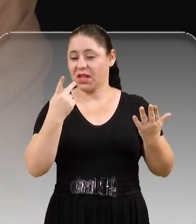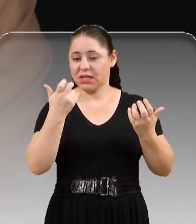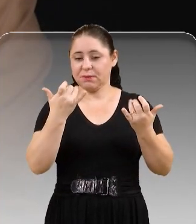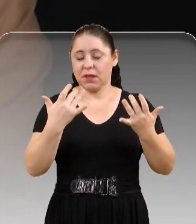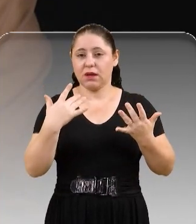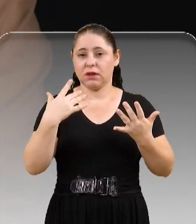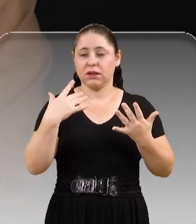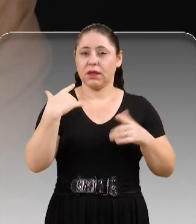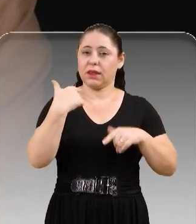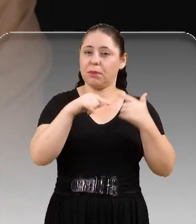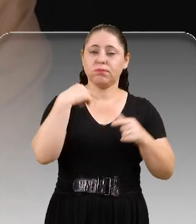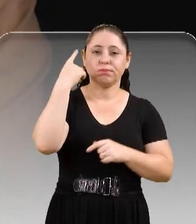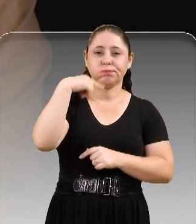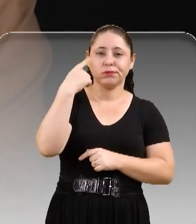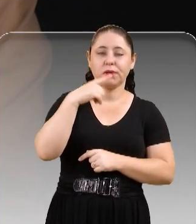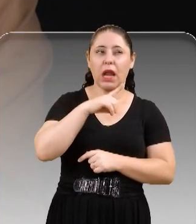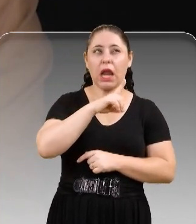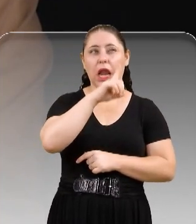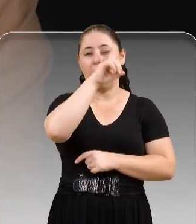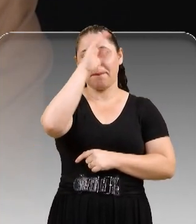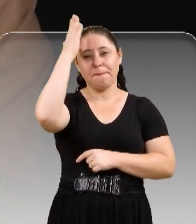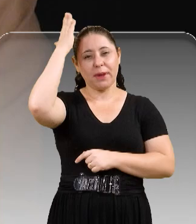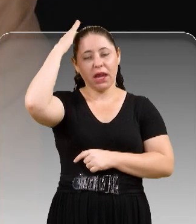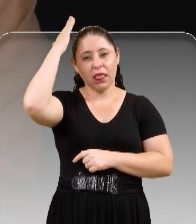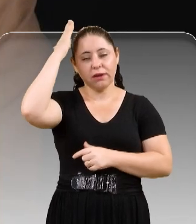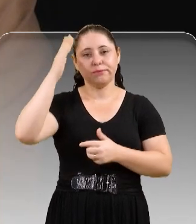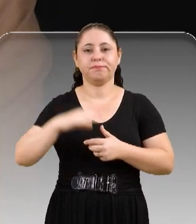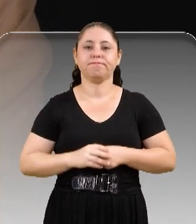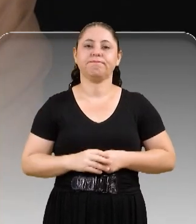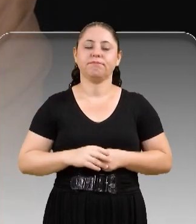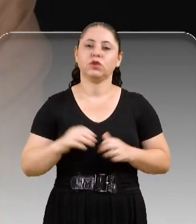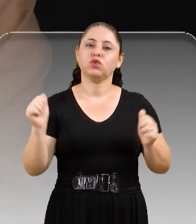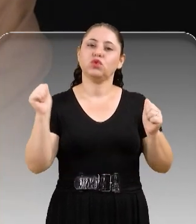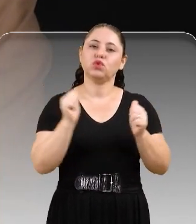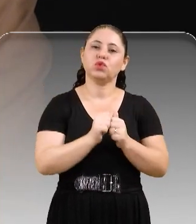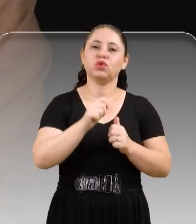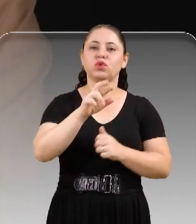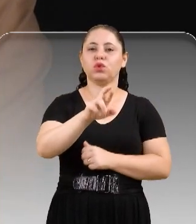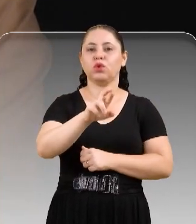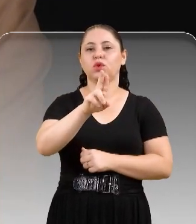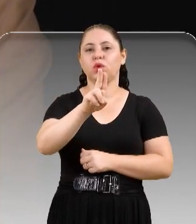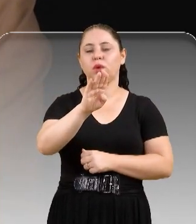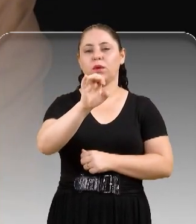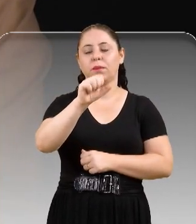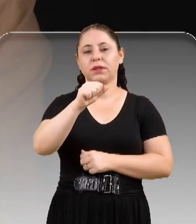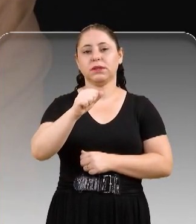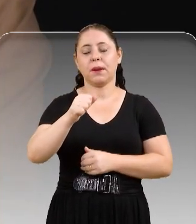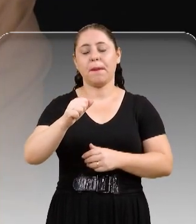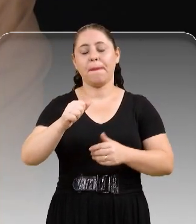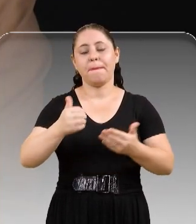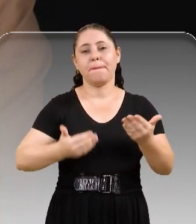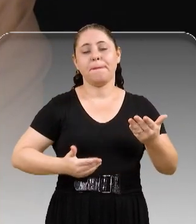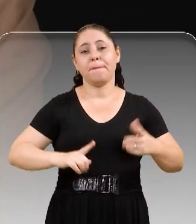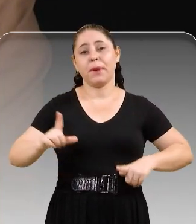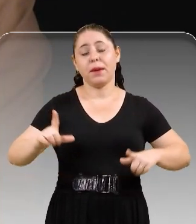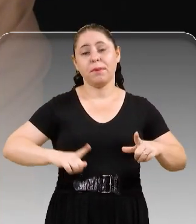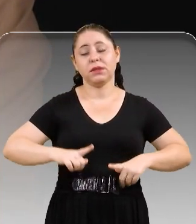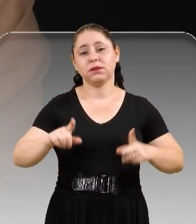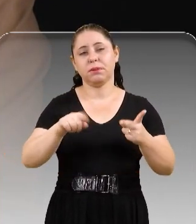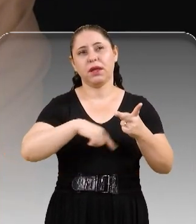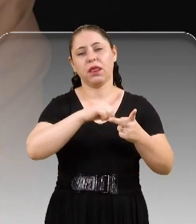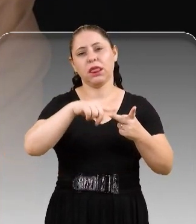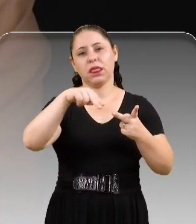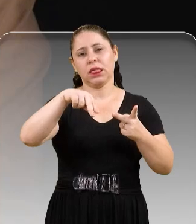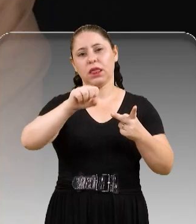no escritório de advocacia lá em Londrina, junto com o Rubens Pavan, que é meu primo, que estava na posse, junto com o Nelson Taque Sobrinho, um